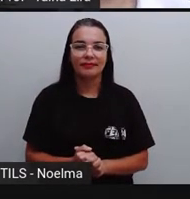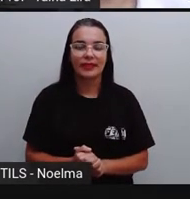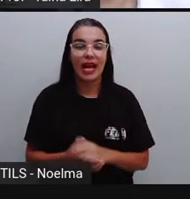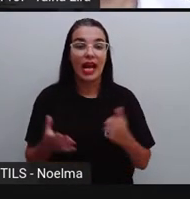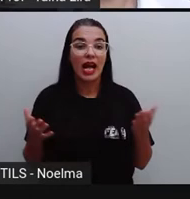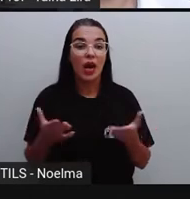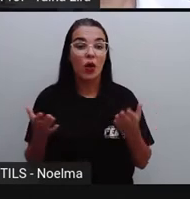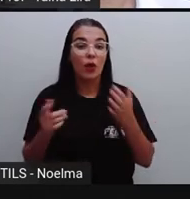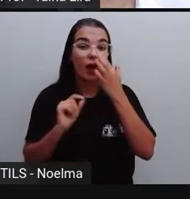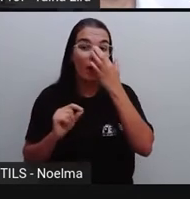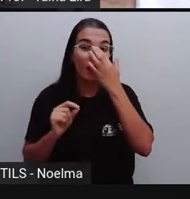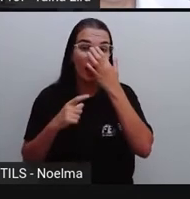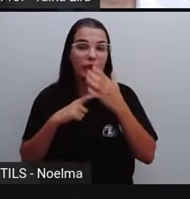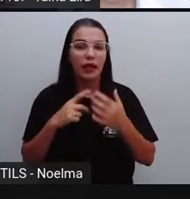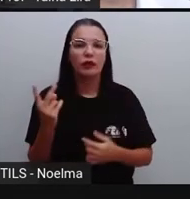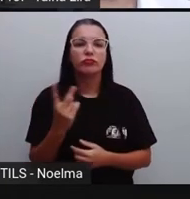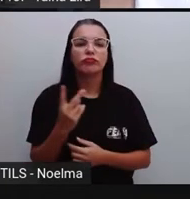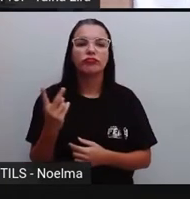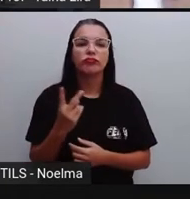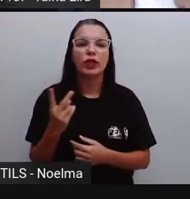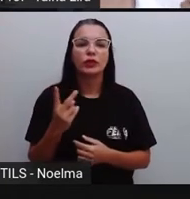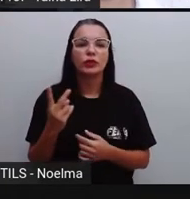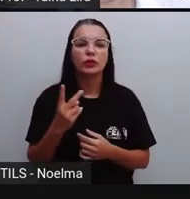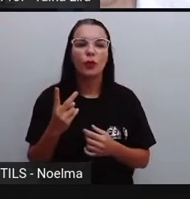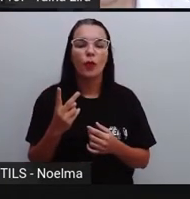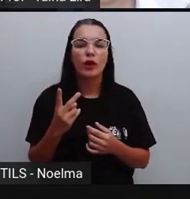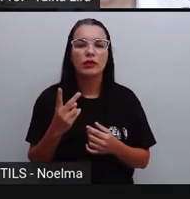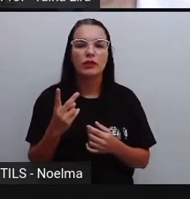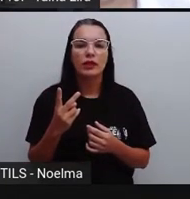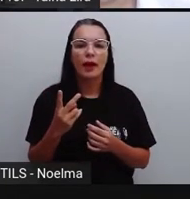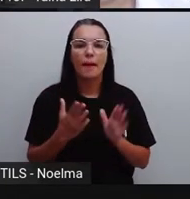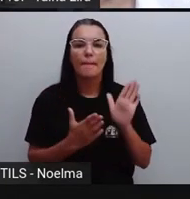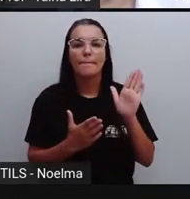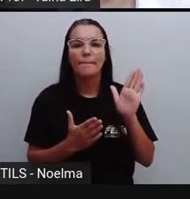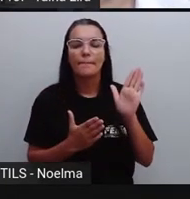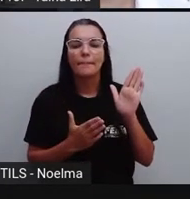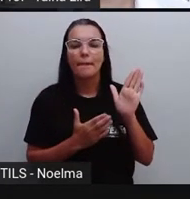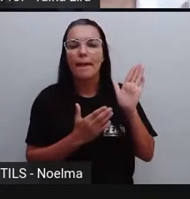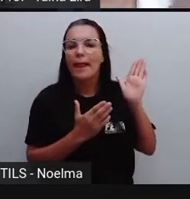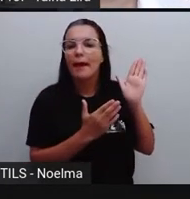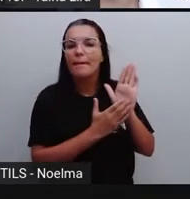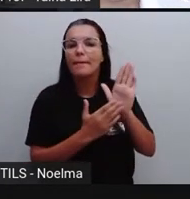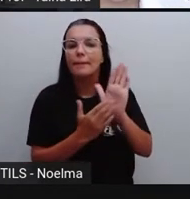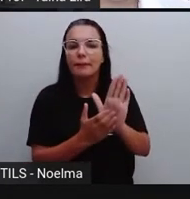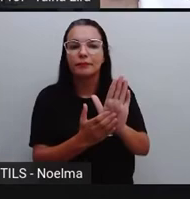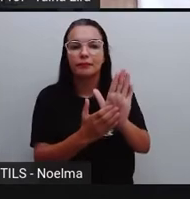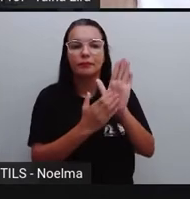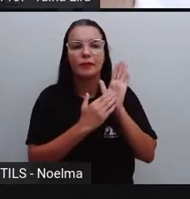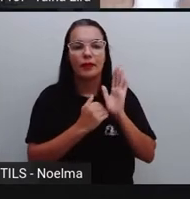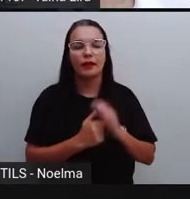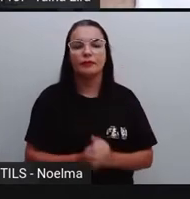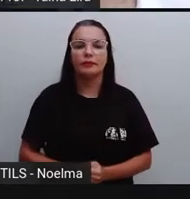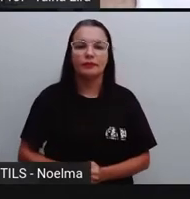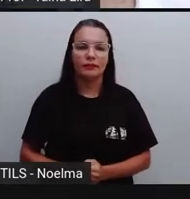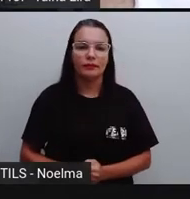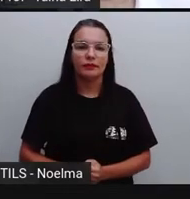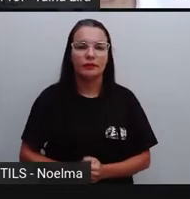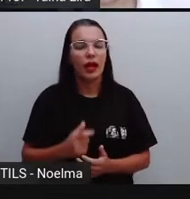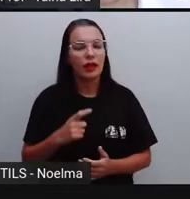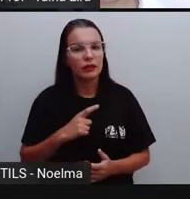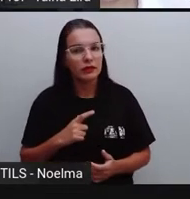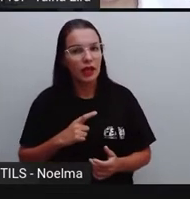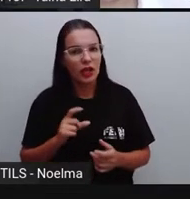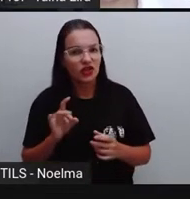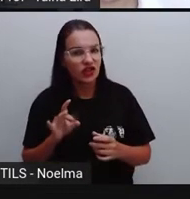E a Pro trouxe até aqui para mostrar vocês. Lembra que a Pro falou que nem todo cartaz publicitário ele tem o objetivo